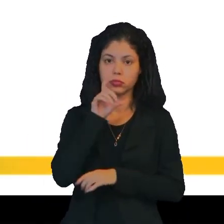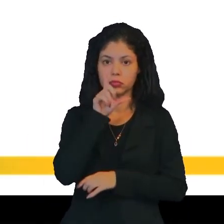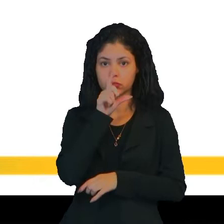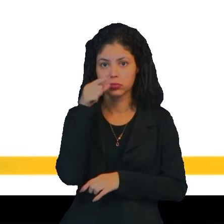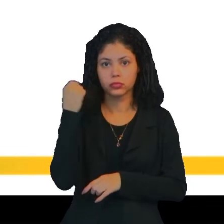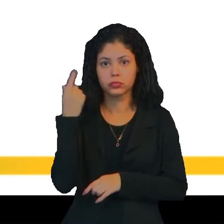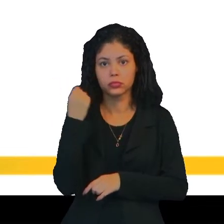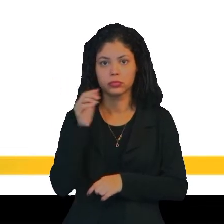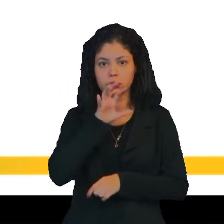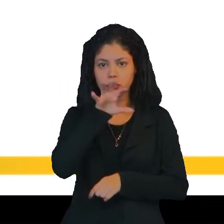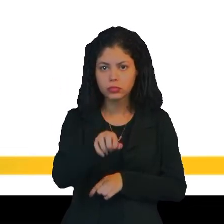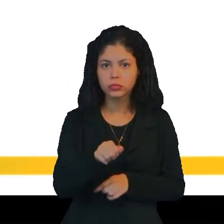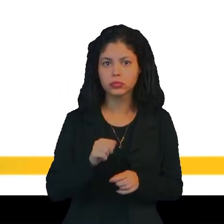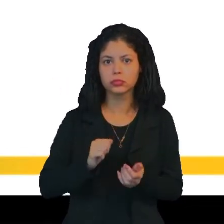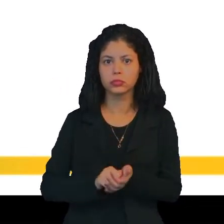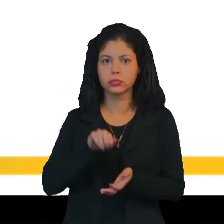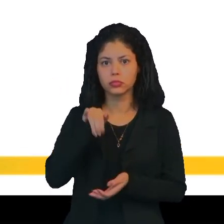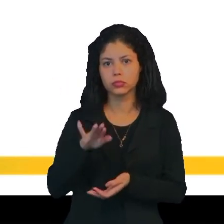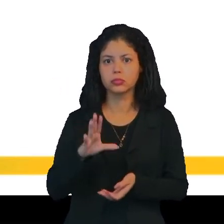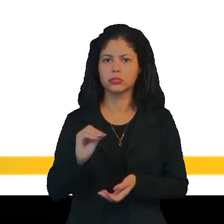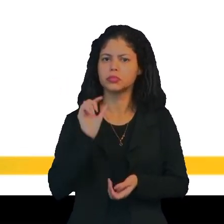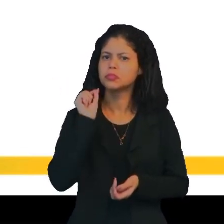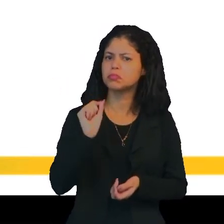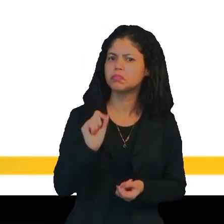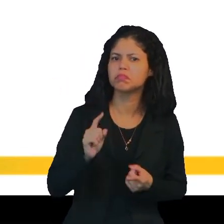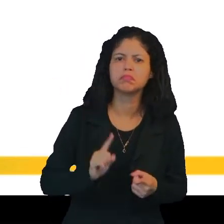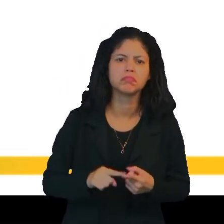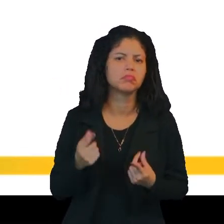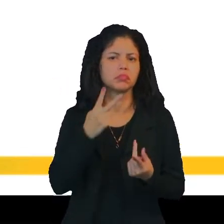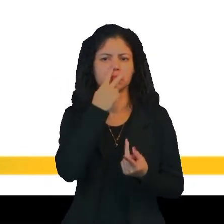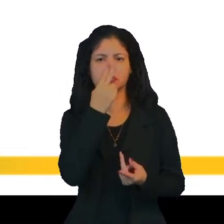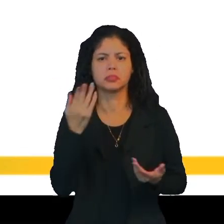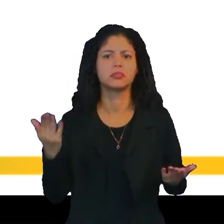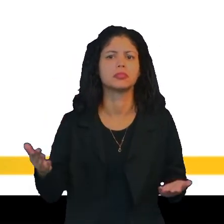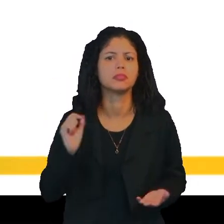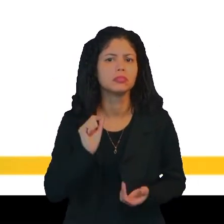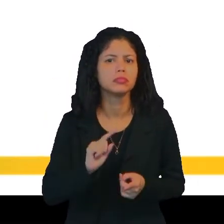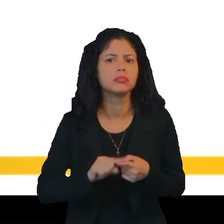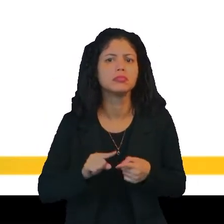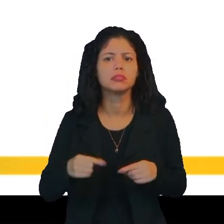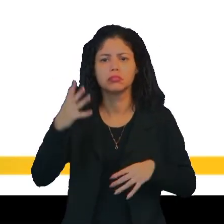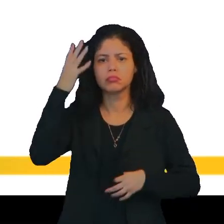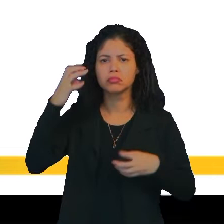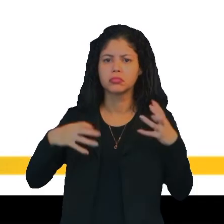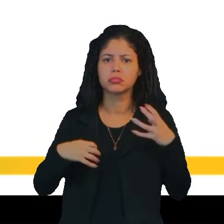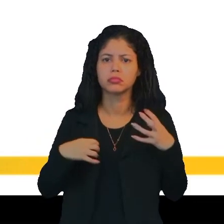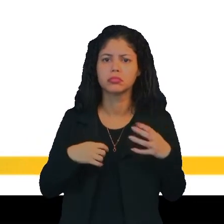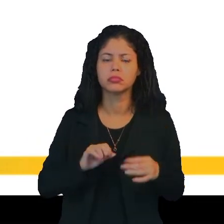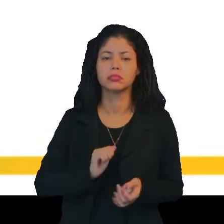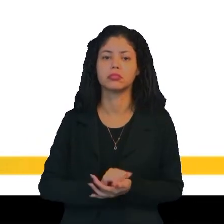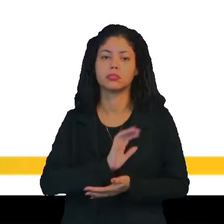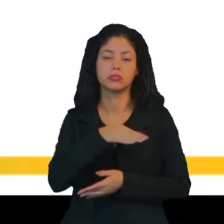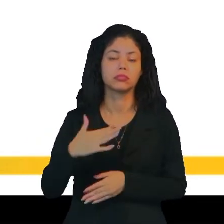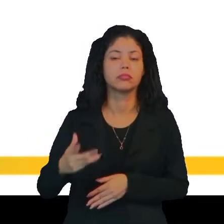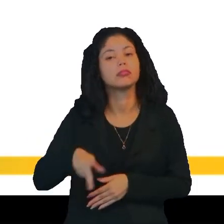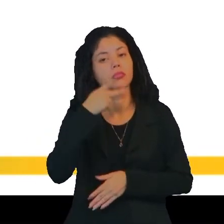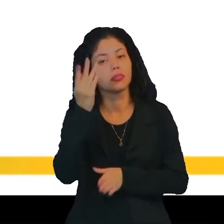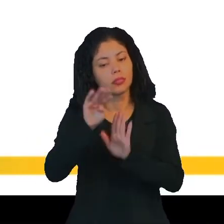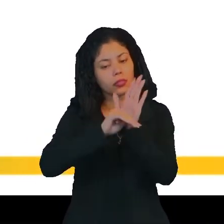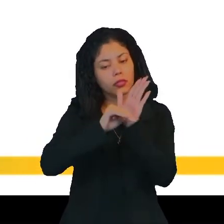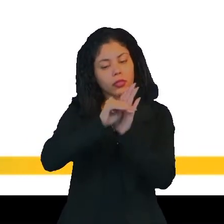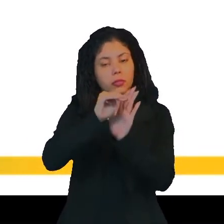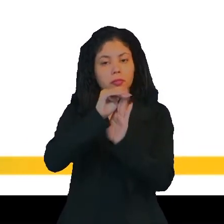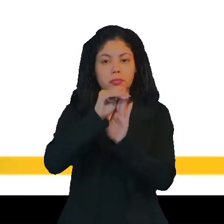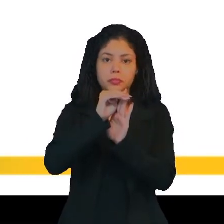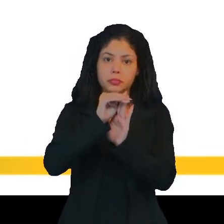selvagem, e aí acrescentei o mico-leão dourado. O que será que eles têm em comum, hein? O que o mico-leão está fazendo aí? Então, quando nós falamos de classe,